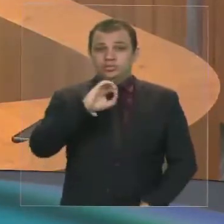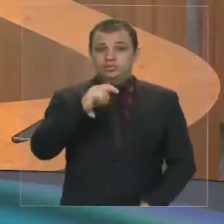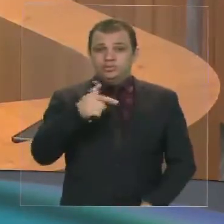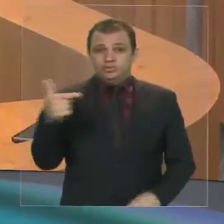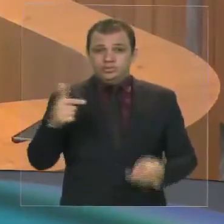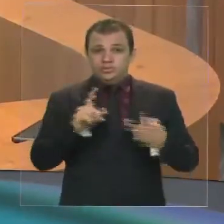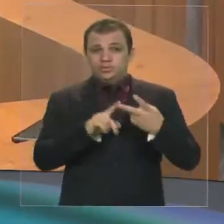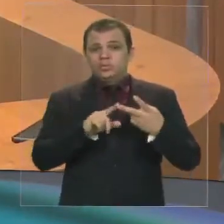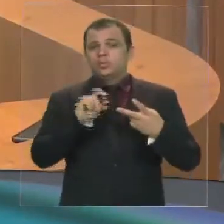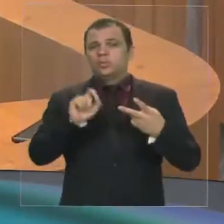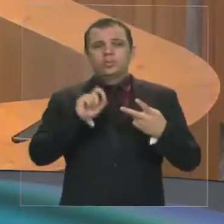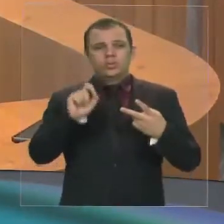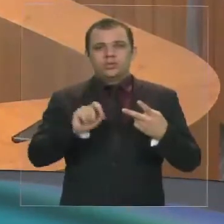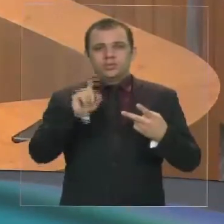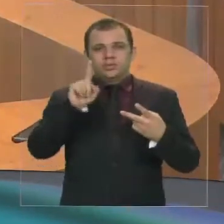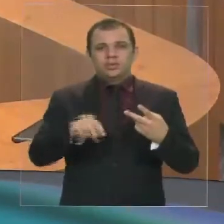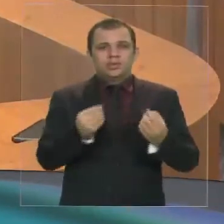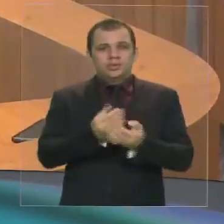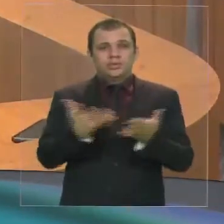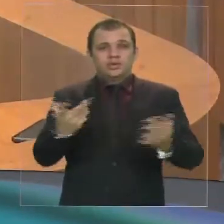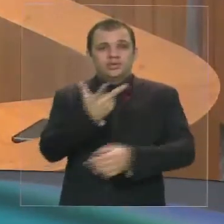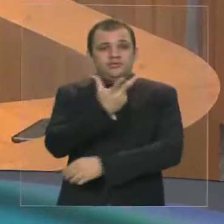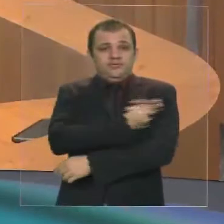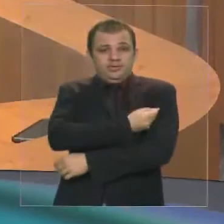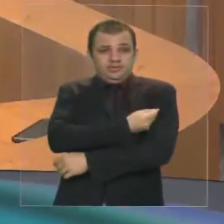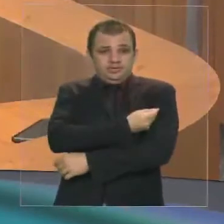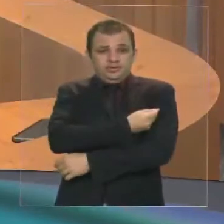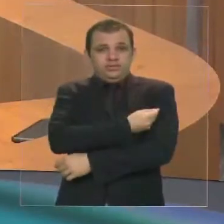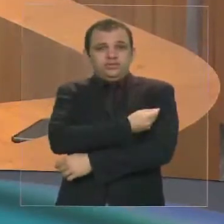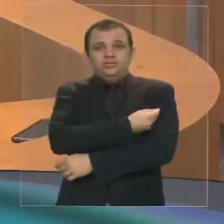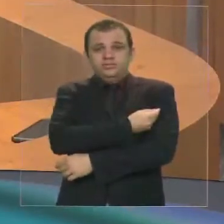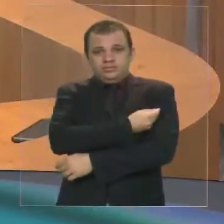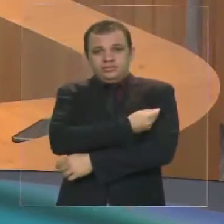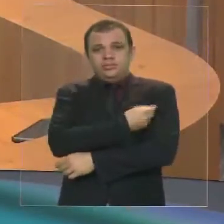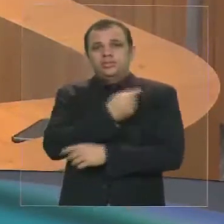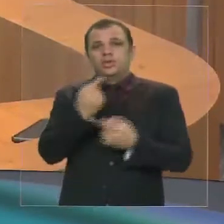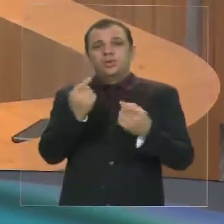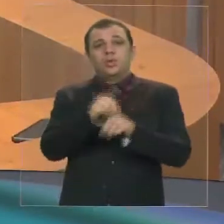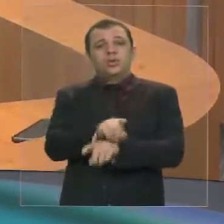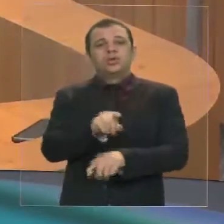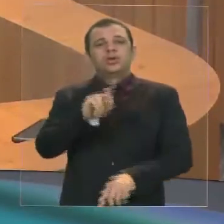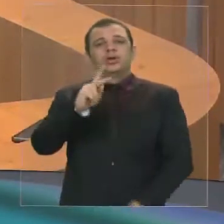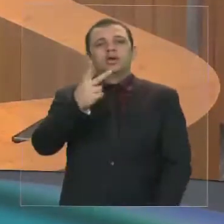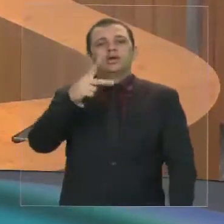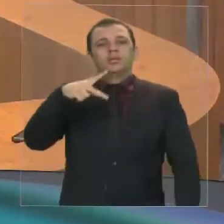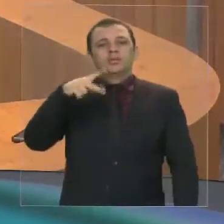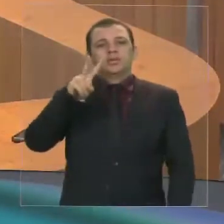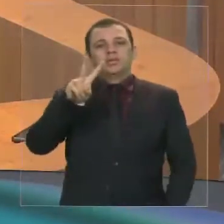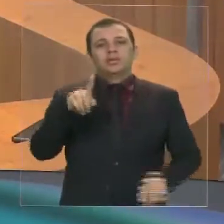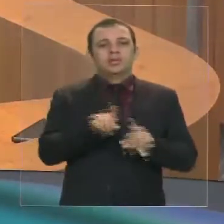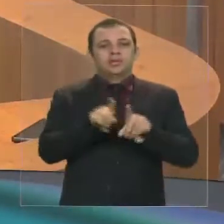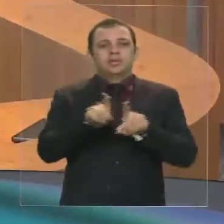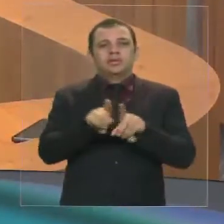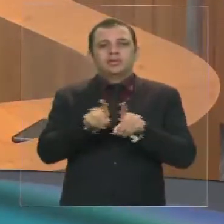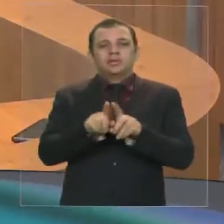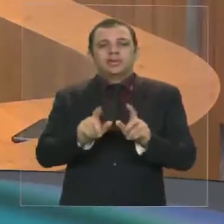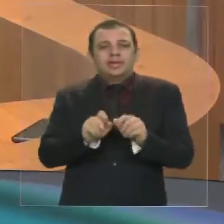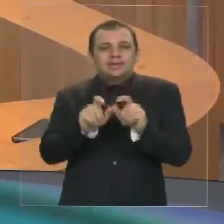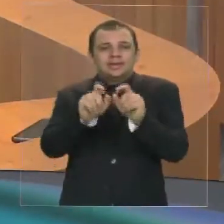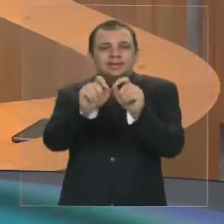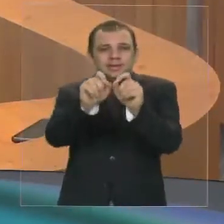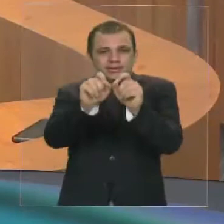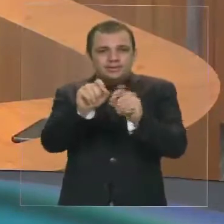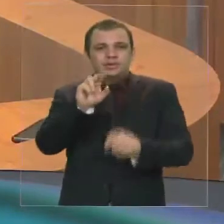propõe a disponibilização de vacinas contra HPV e câncer de colo de útero nas unidades de saúde pública do